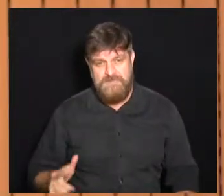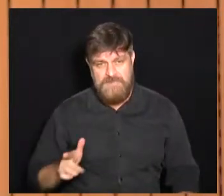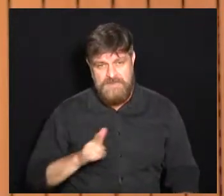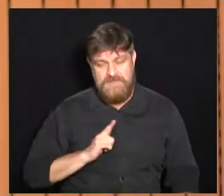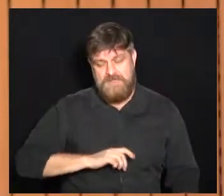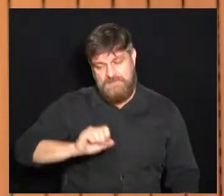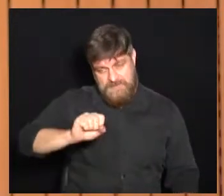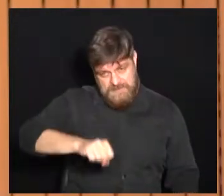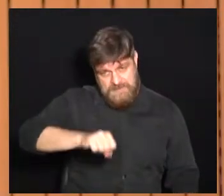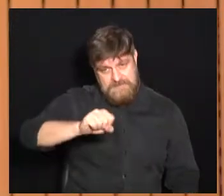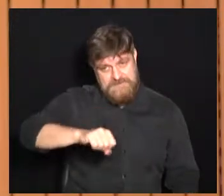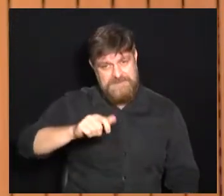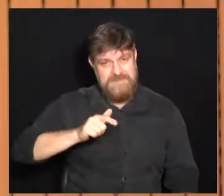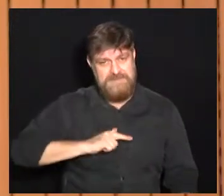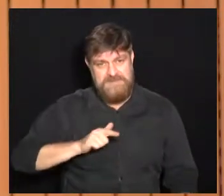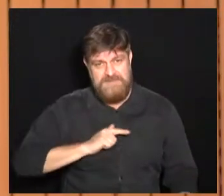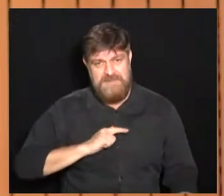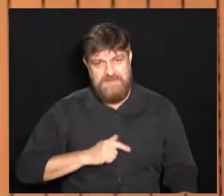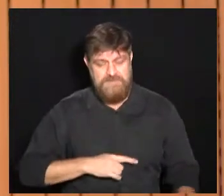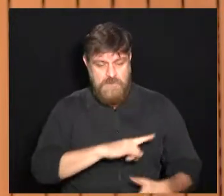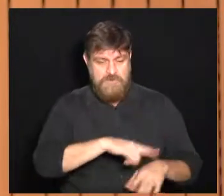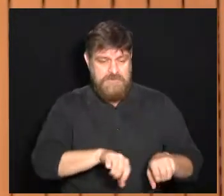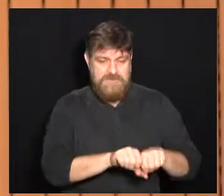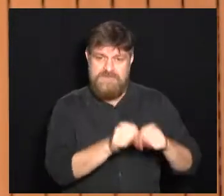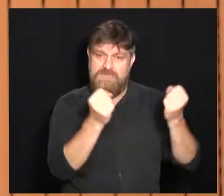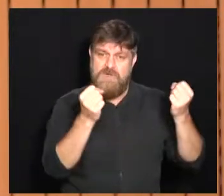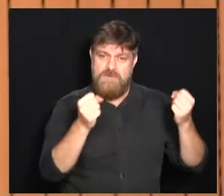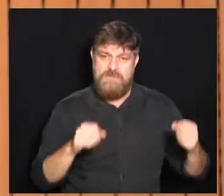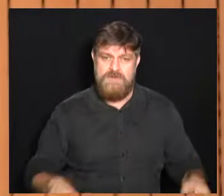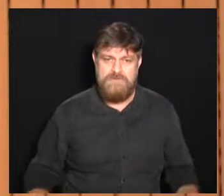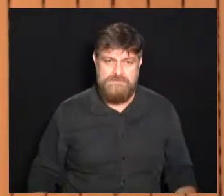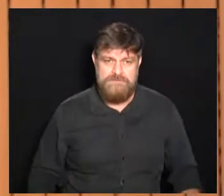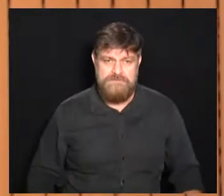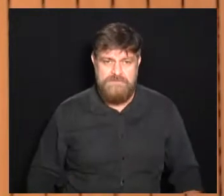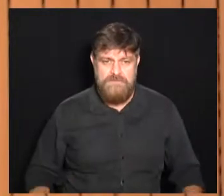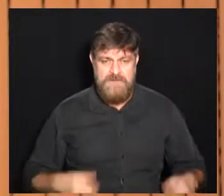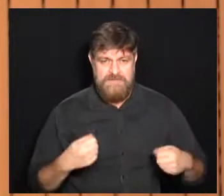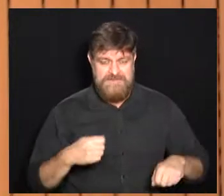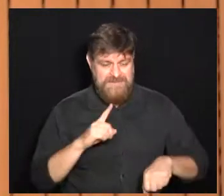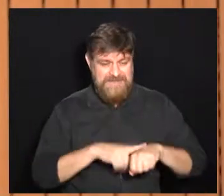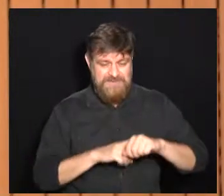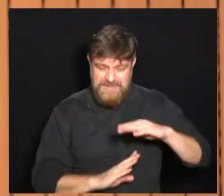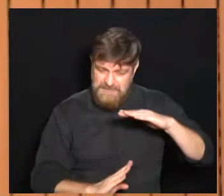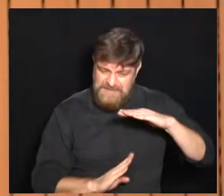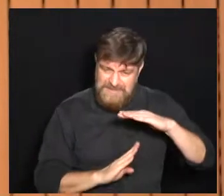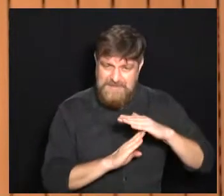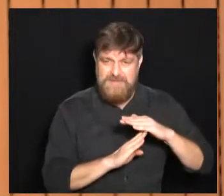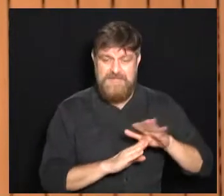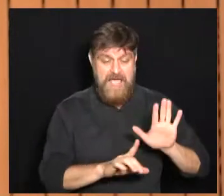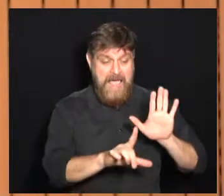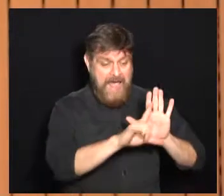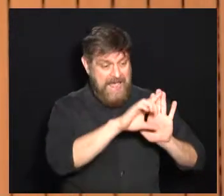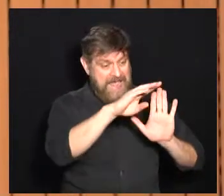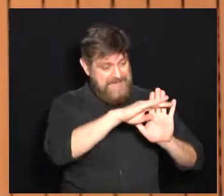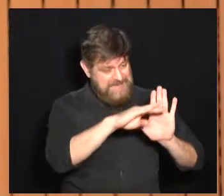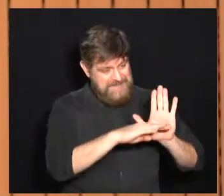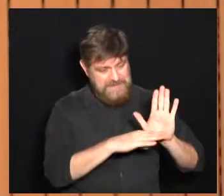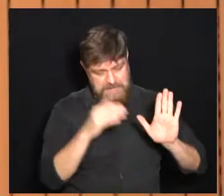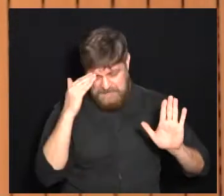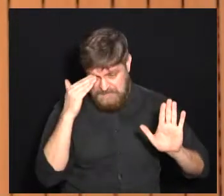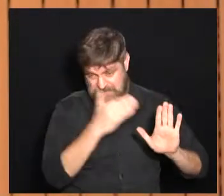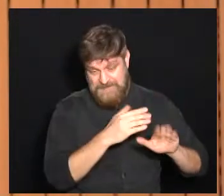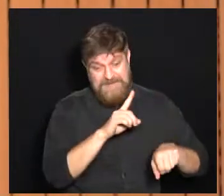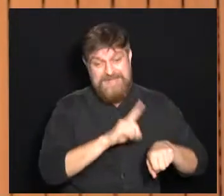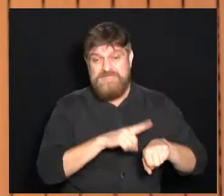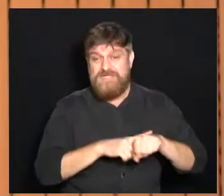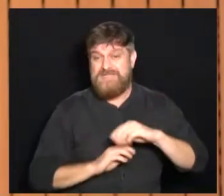houve essa disruptura por causa disso, tá? Por causa de questões legais e